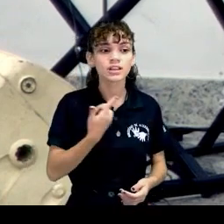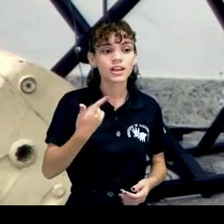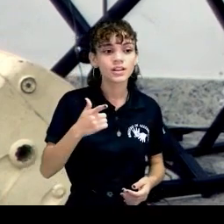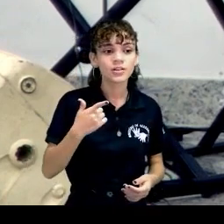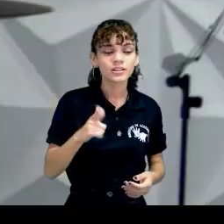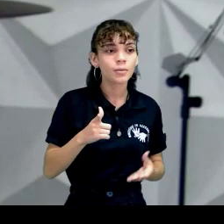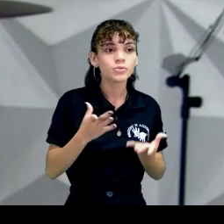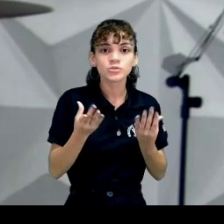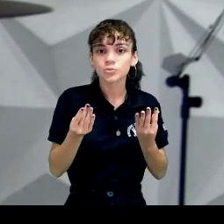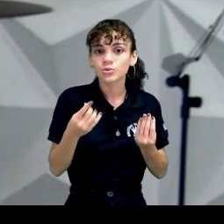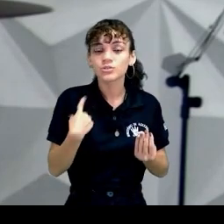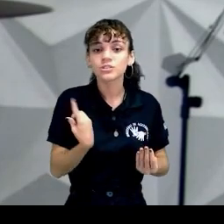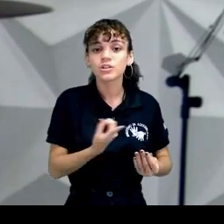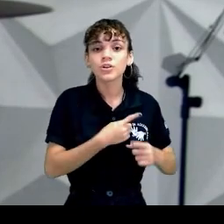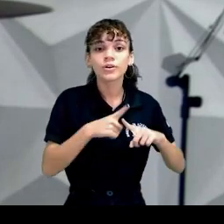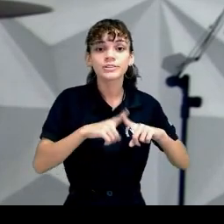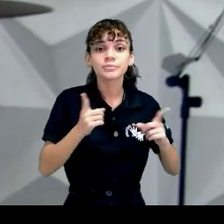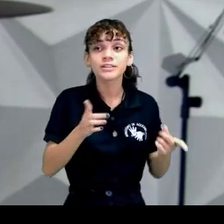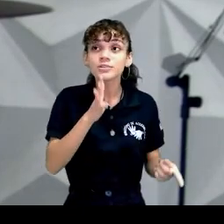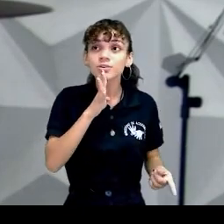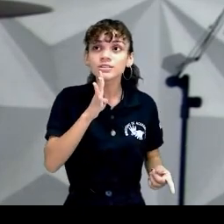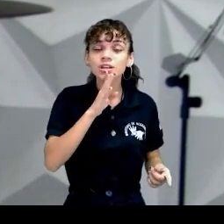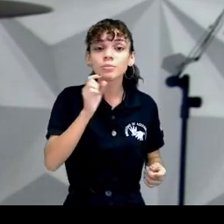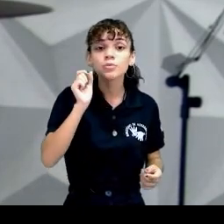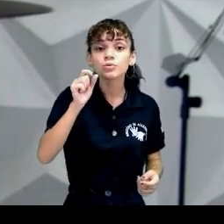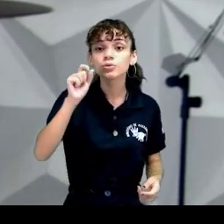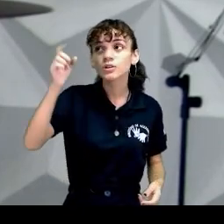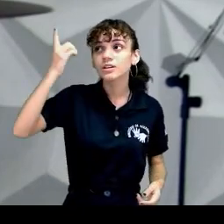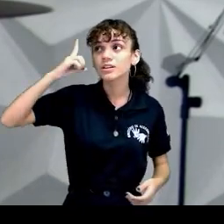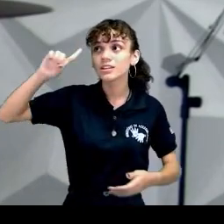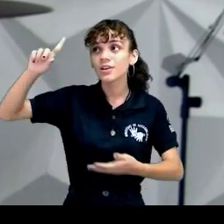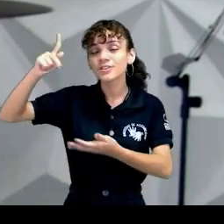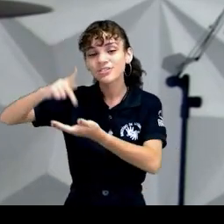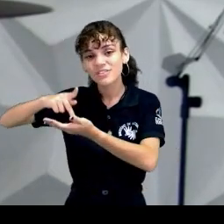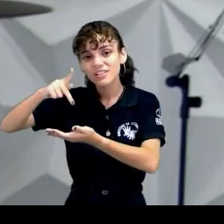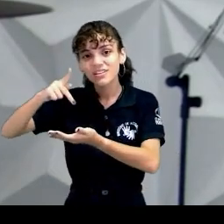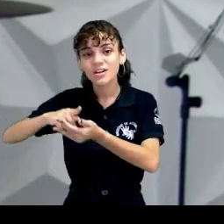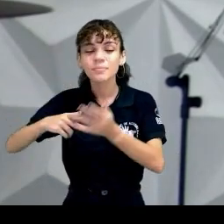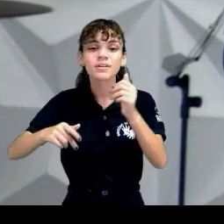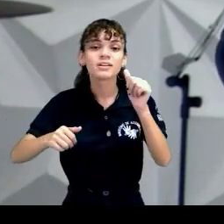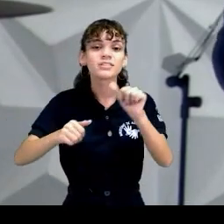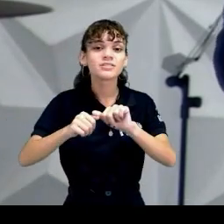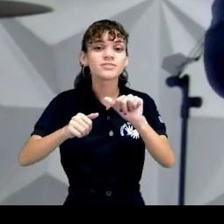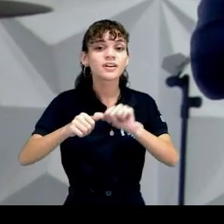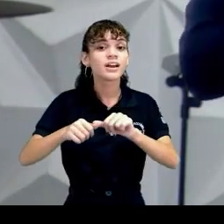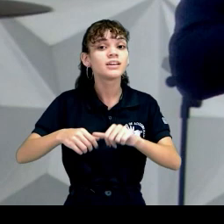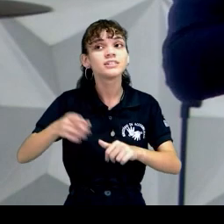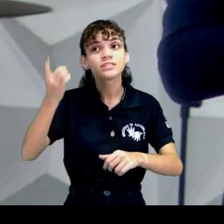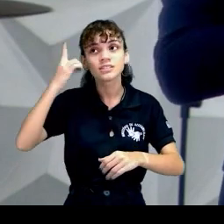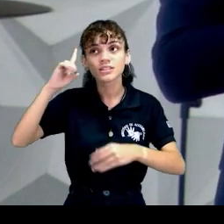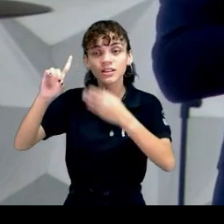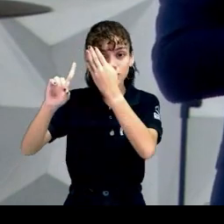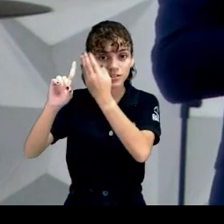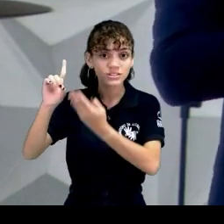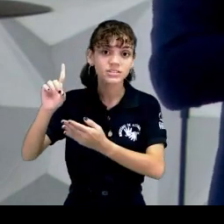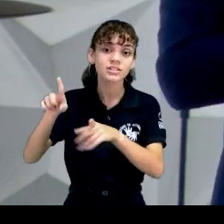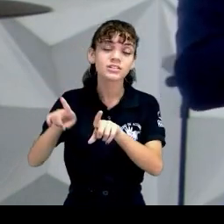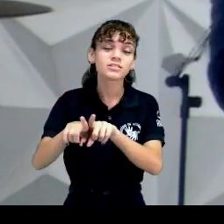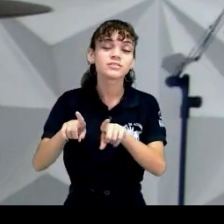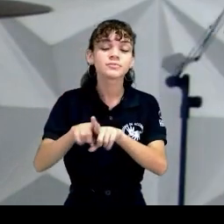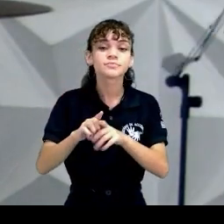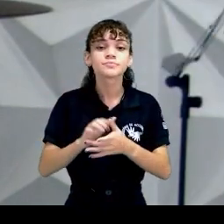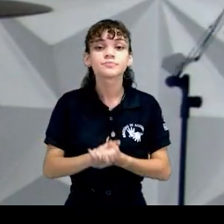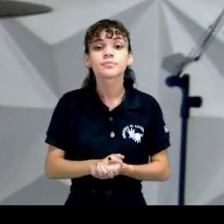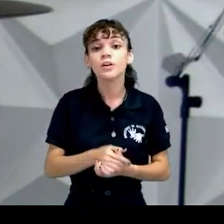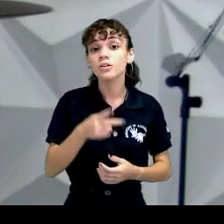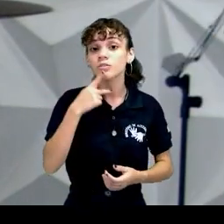gente consegue ter o coração grato. Eu digo isso porque muitas vezes a nossa dificuldade de ter o coração grato, não é porque a gente não percebe o que foi